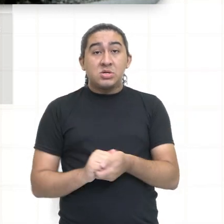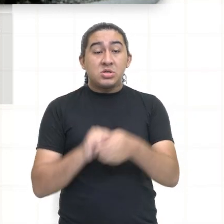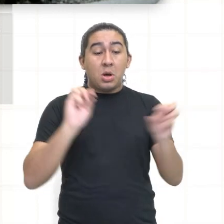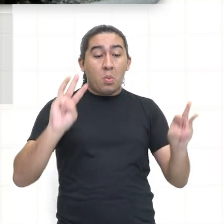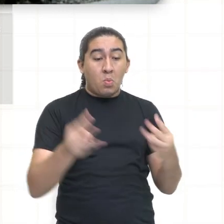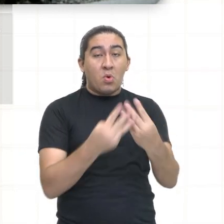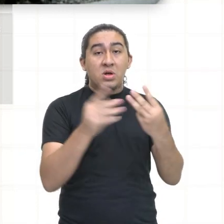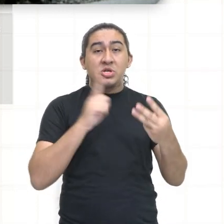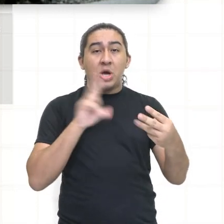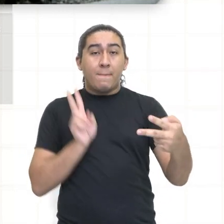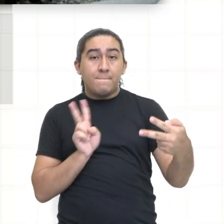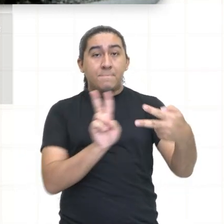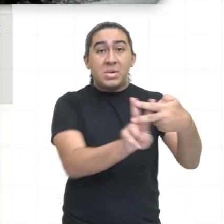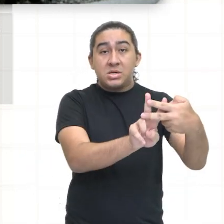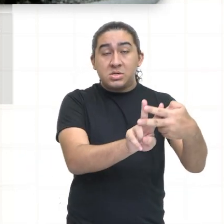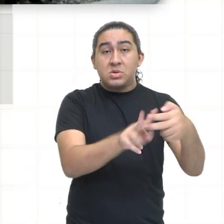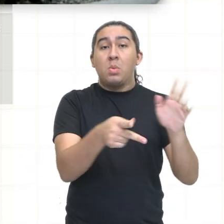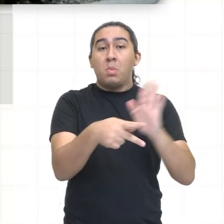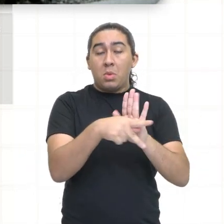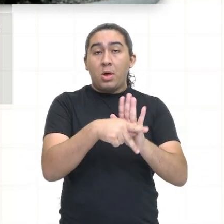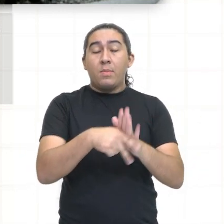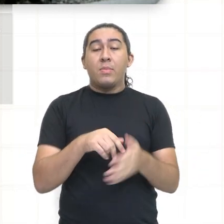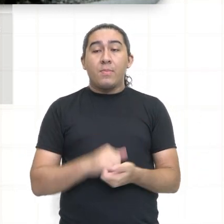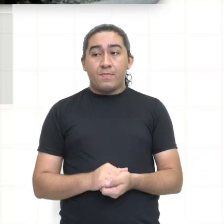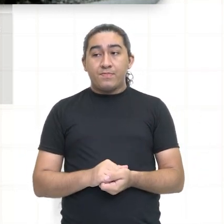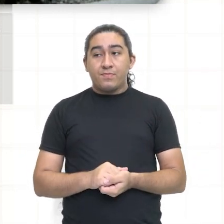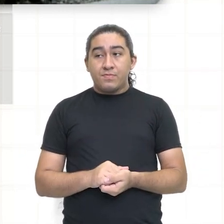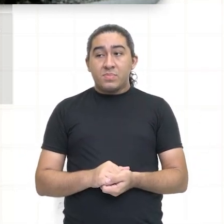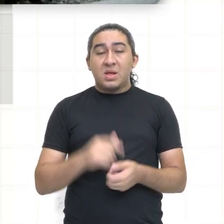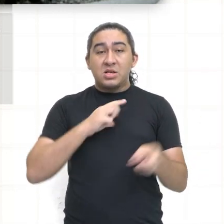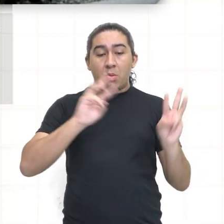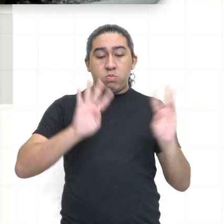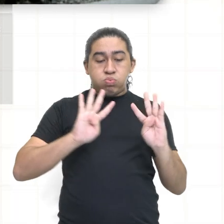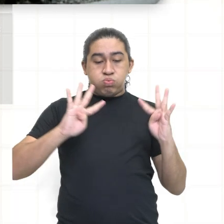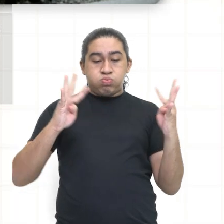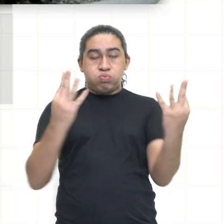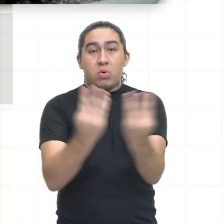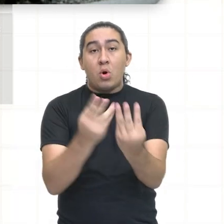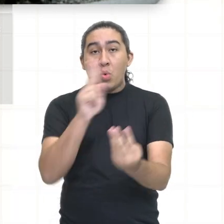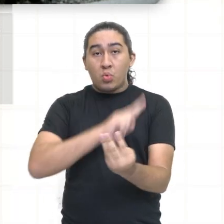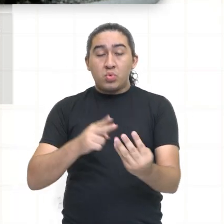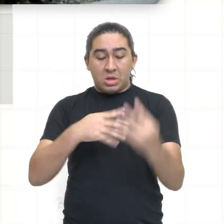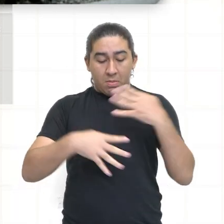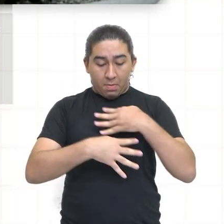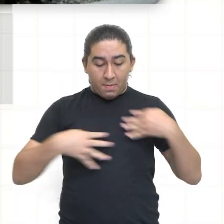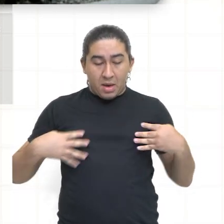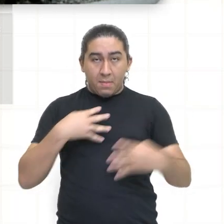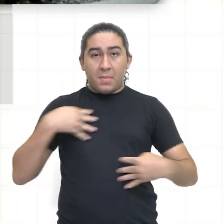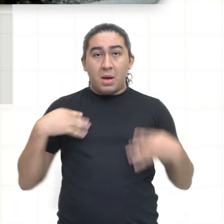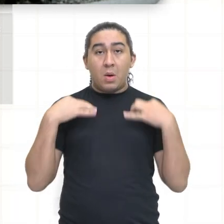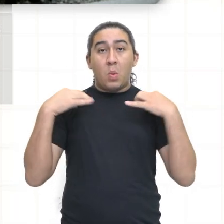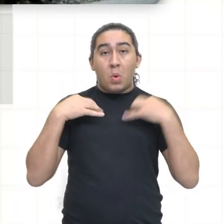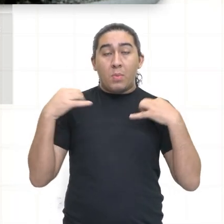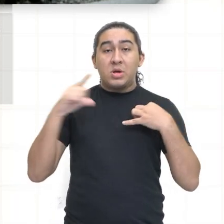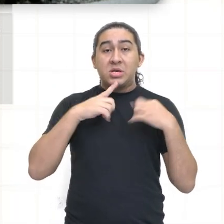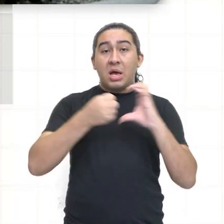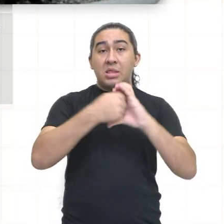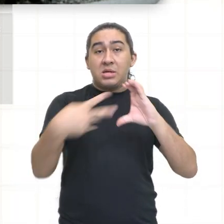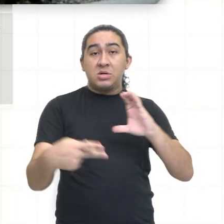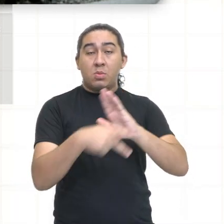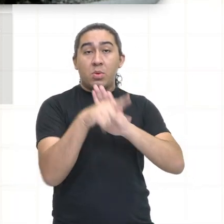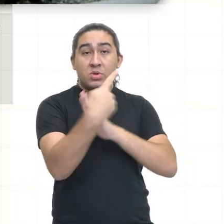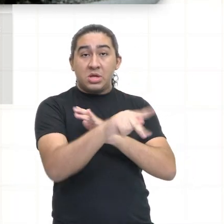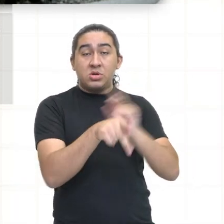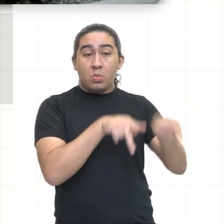presos atrás de um arame farpado, eles geralmente usavam esses pijamas listrados para caracterizá-los como